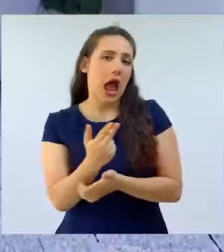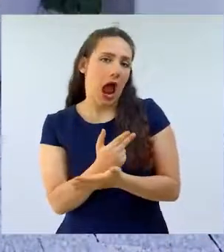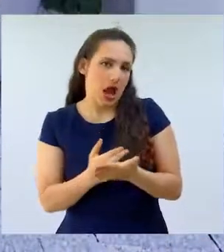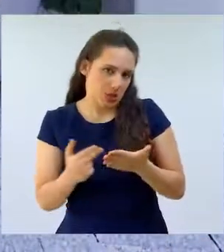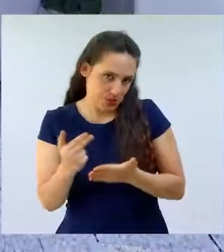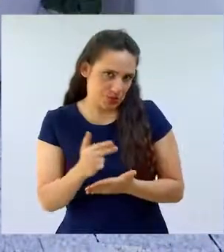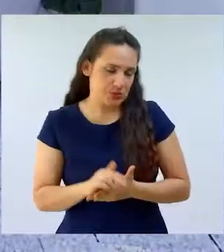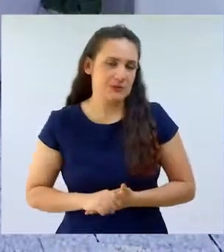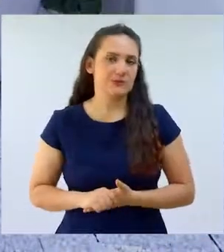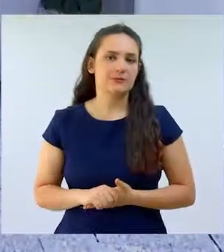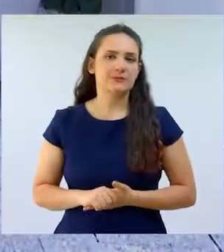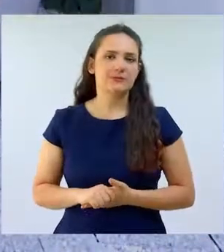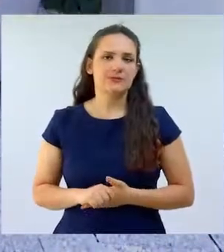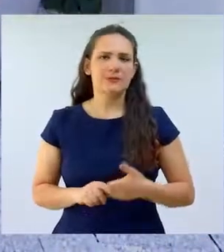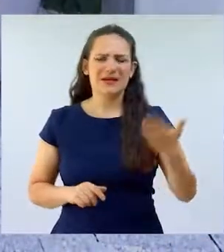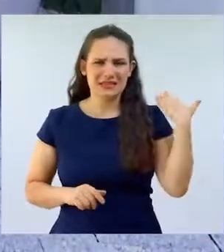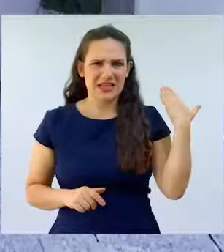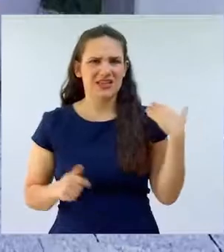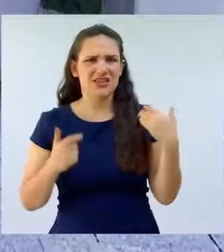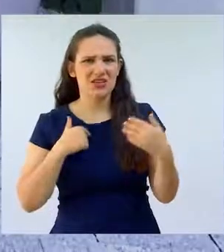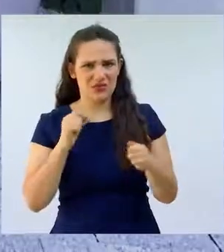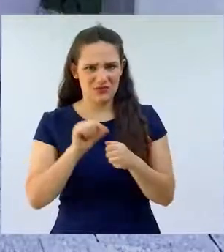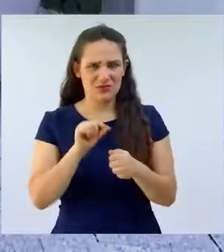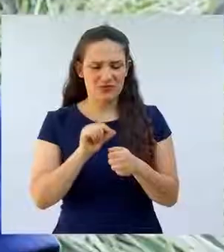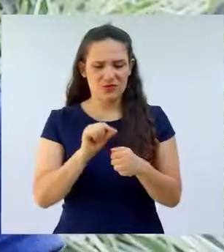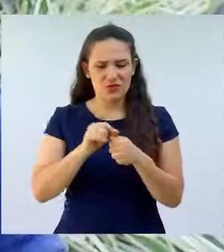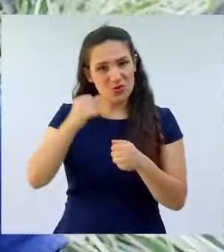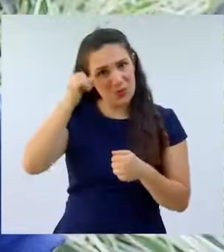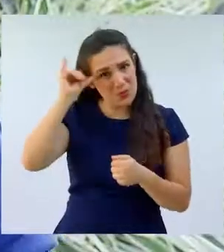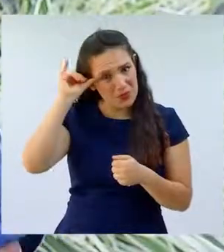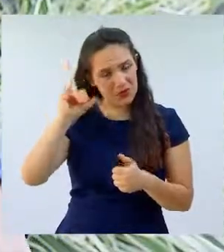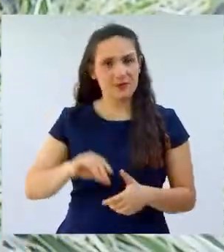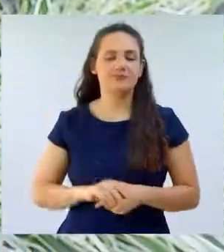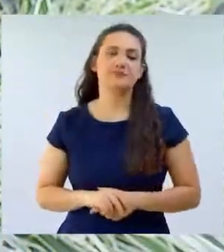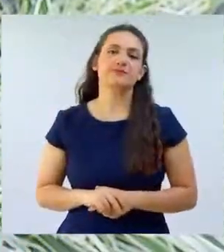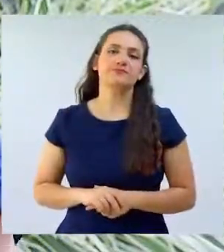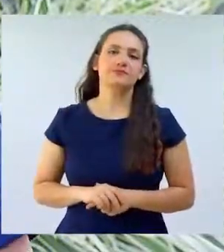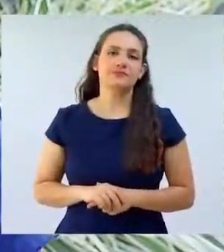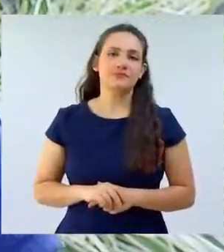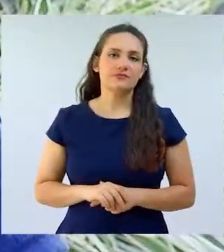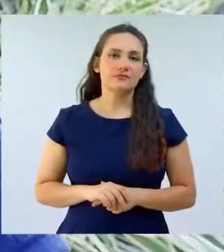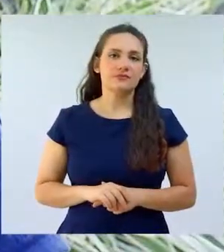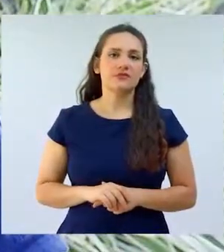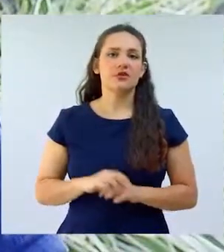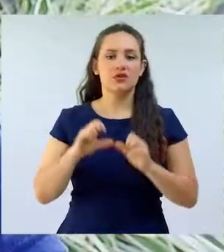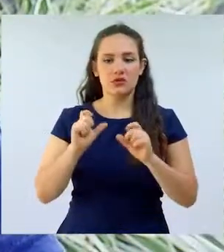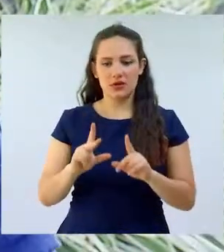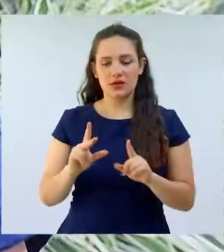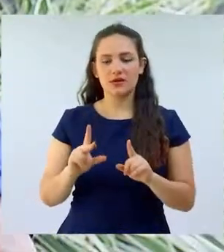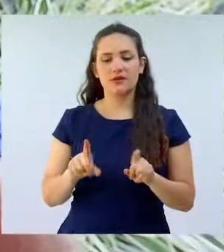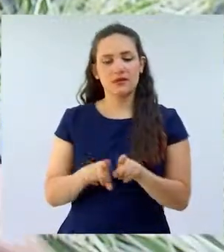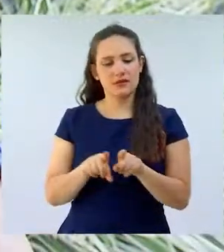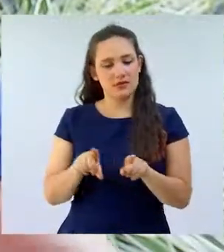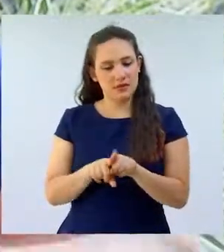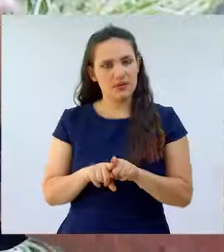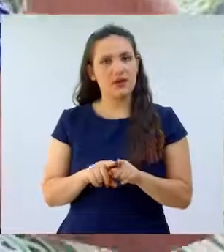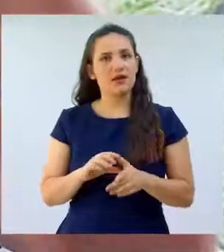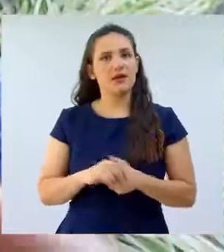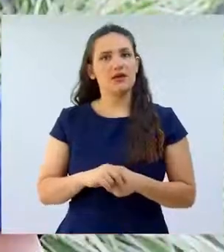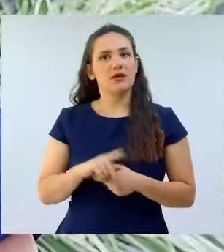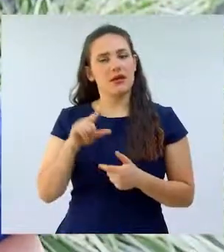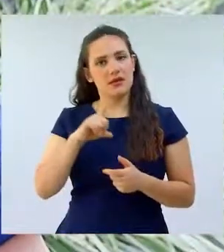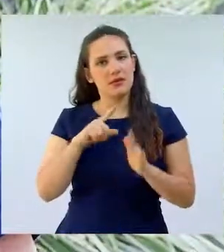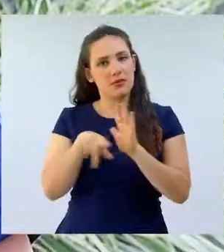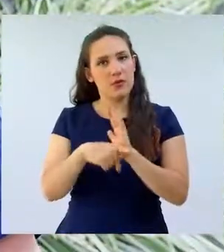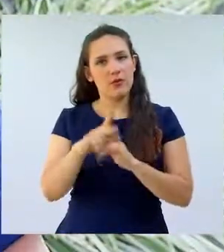já tinha sido convidado para fazer um projeto que foi aquela cabeça de boi. A Neide Ônus já tinha feito ali no Horto Florestal. E como ele gostava